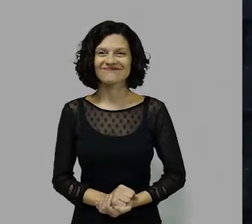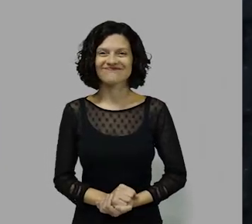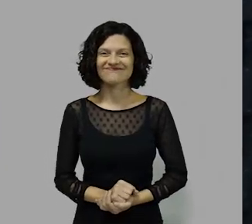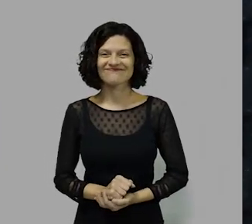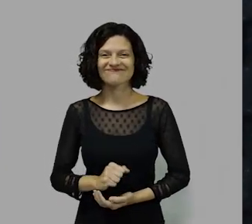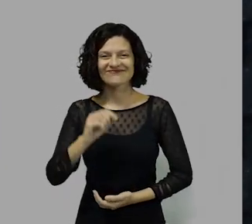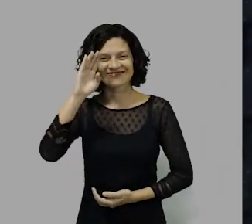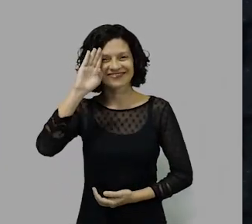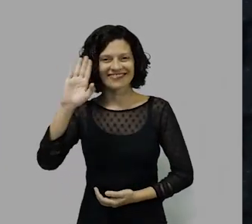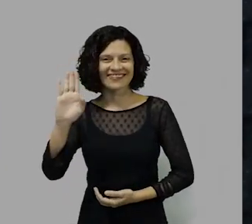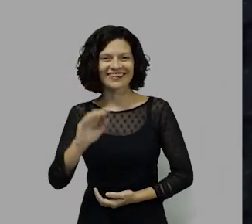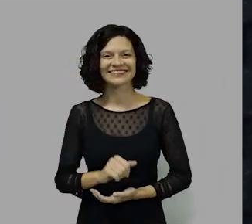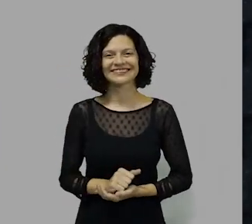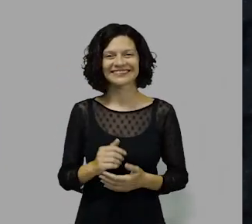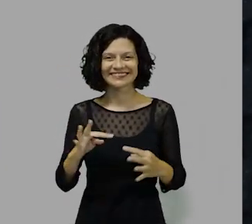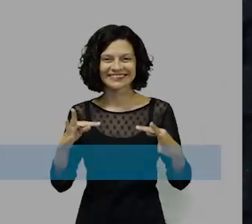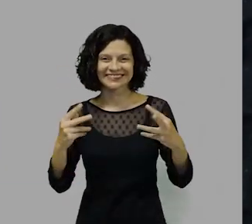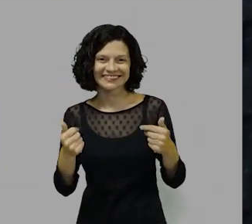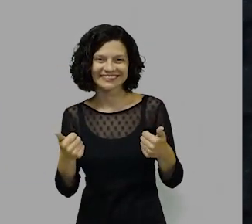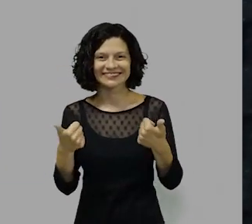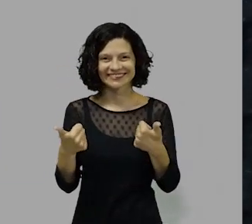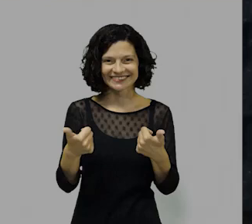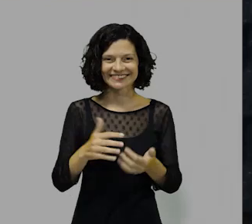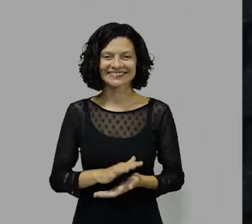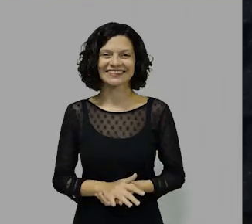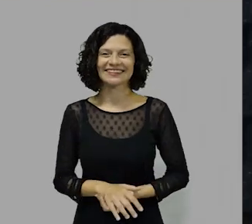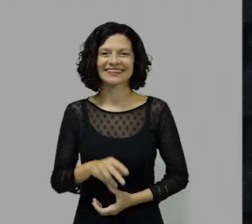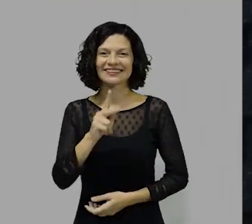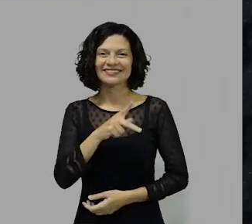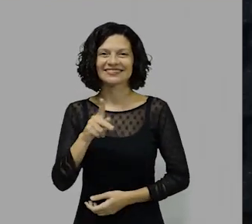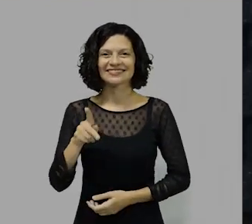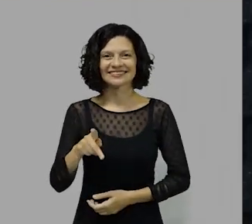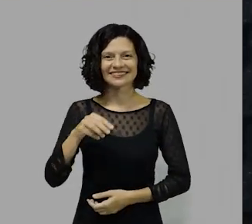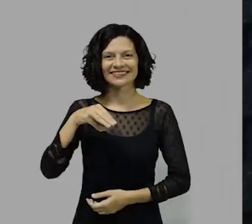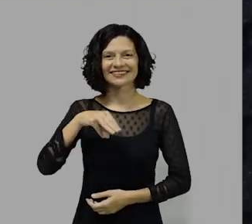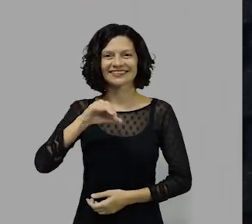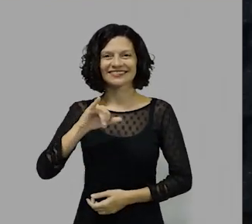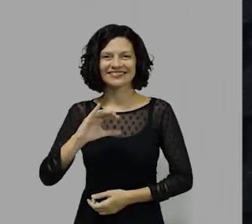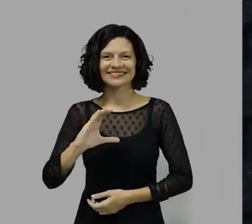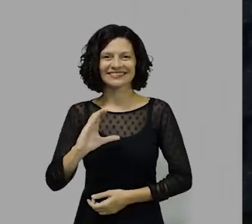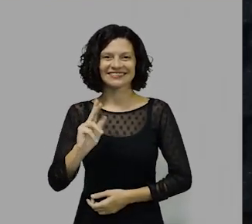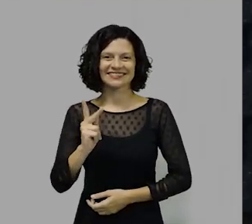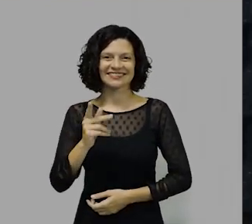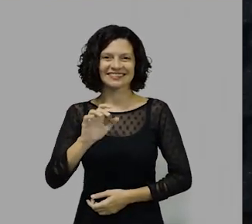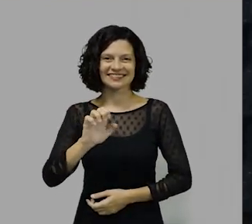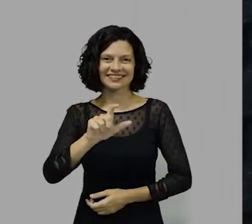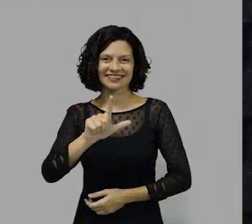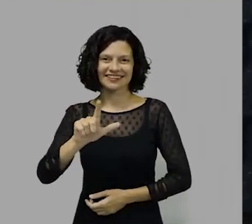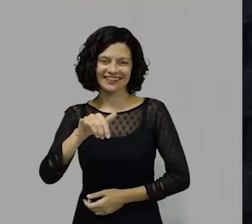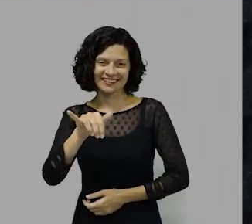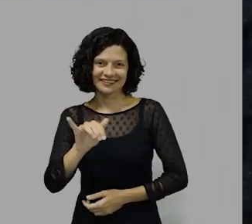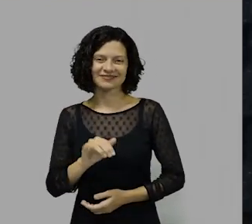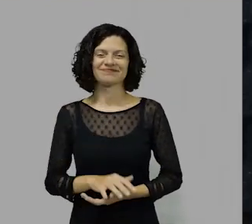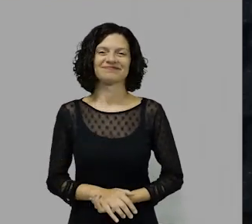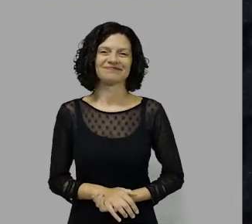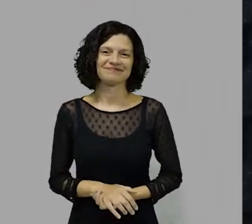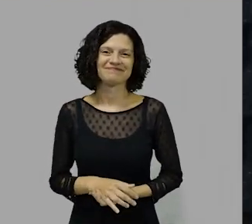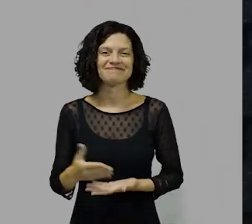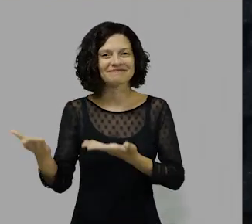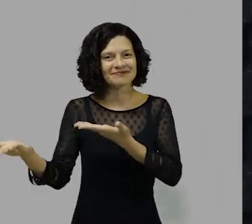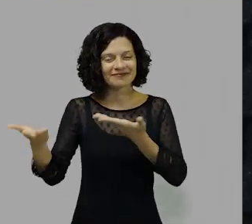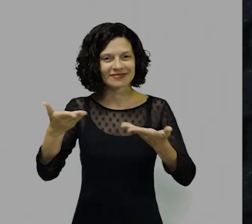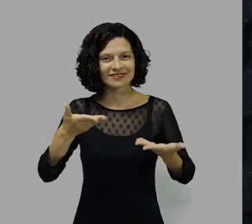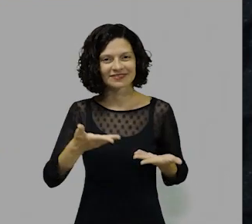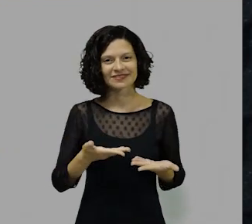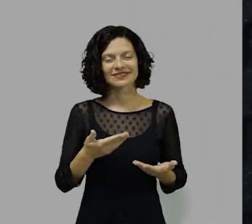everybody. Welcome to our English class. Teacher Michelle here. Olá, pessoal. Professora Michelle aqui mais uma vez. Sejam bem-vindos a mais